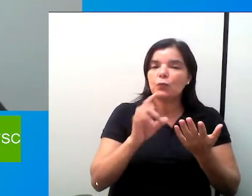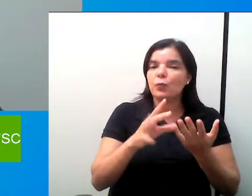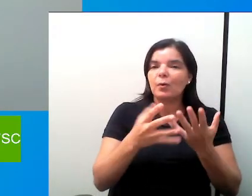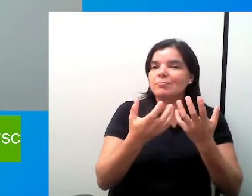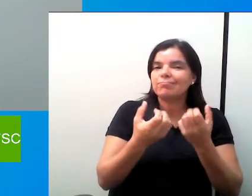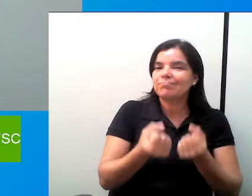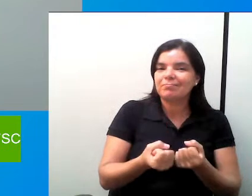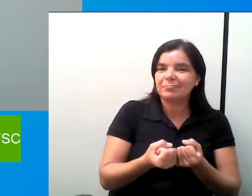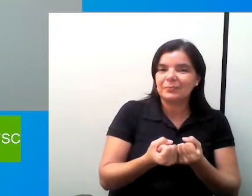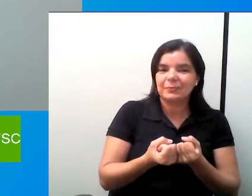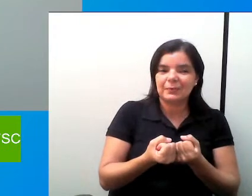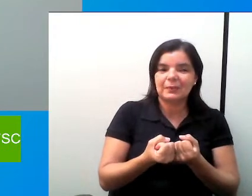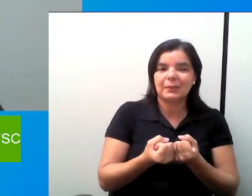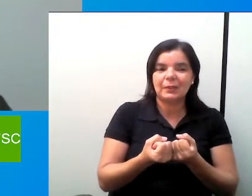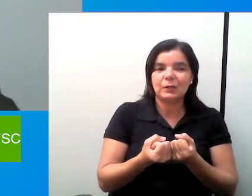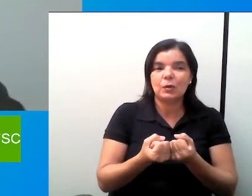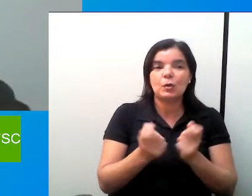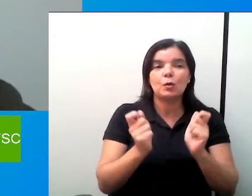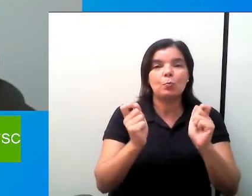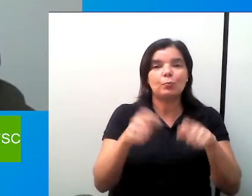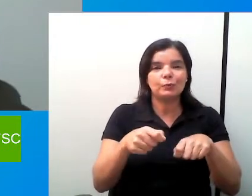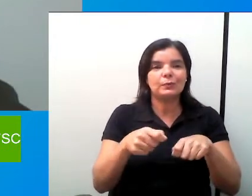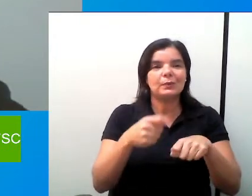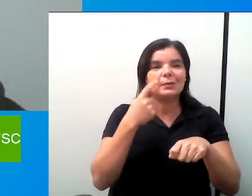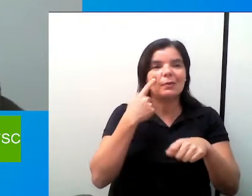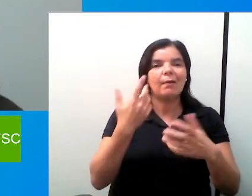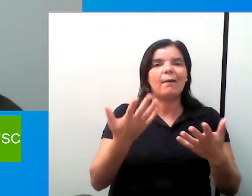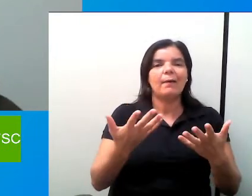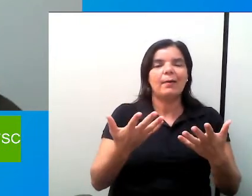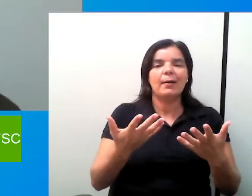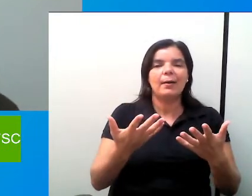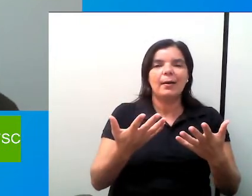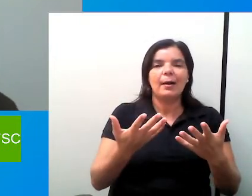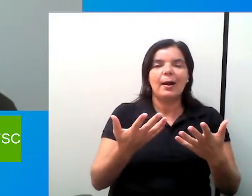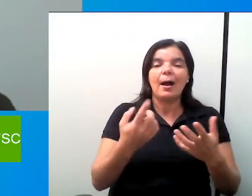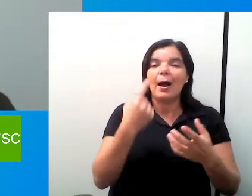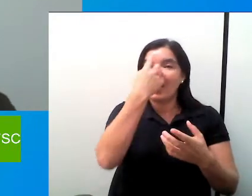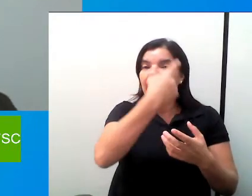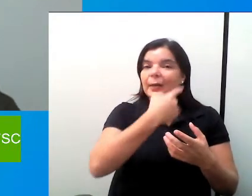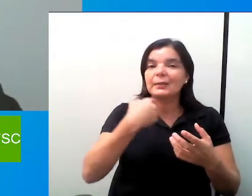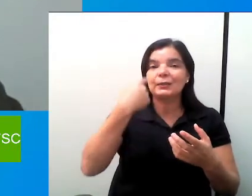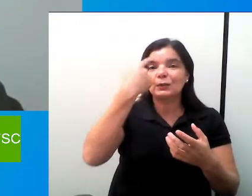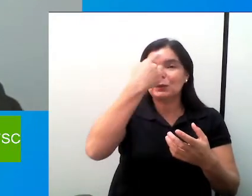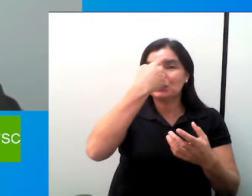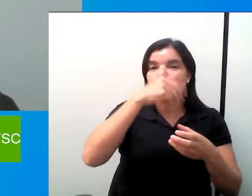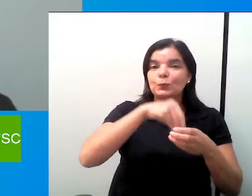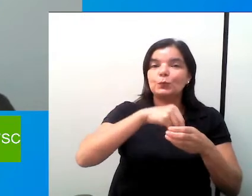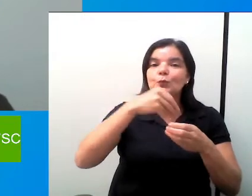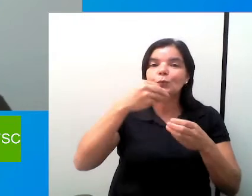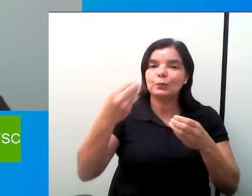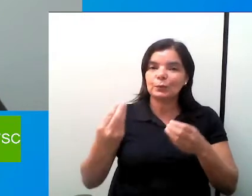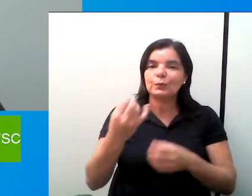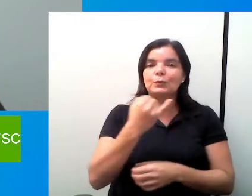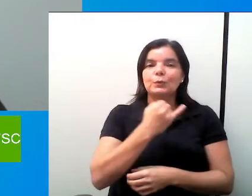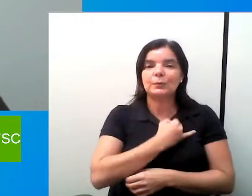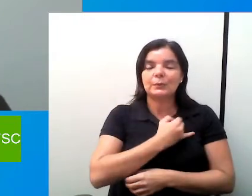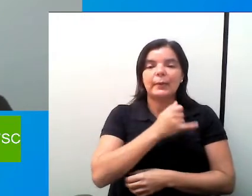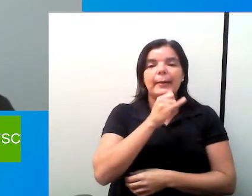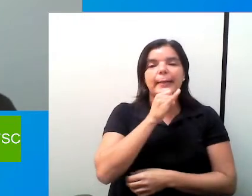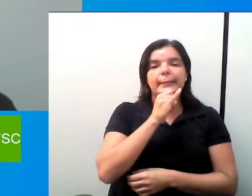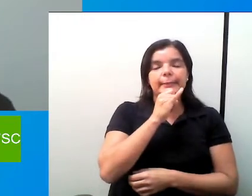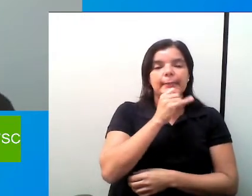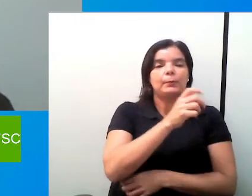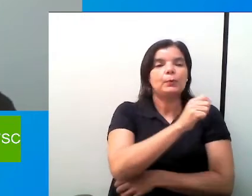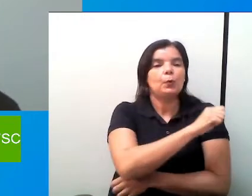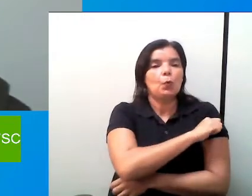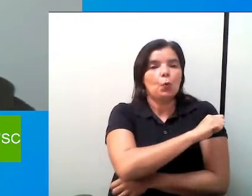na época, que a gente validasse cargas horárias externas ao Instituto. Por exemplo, o aluno participou